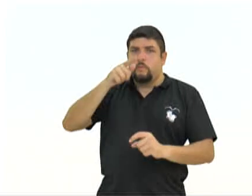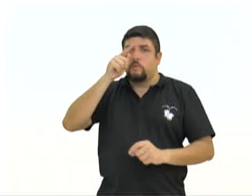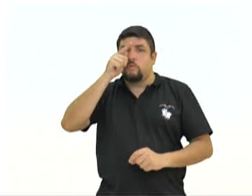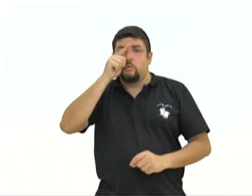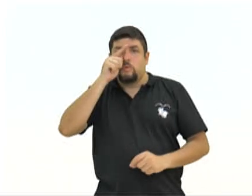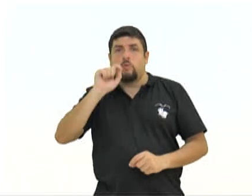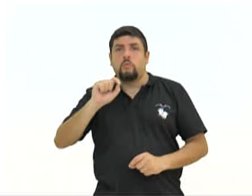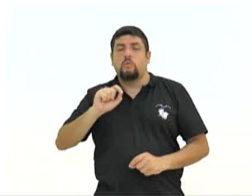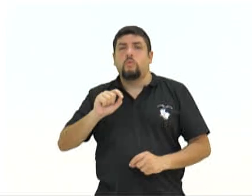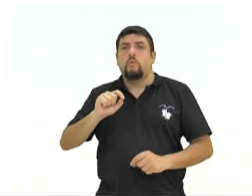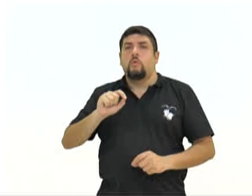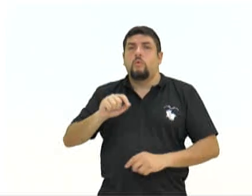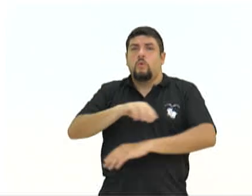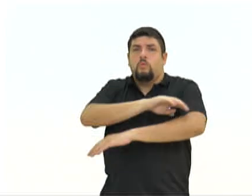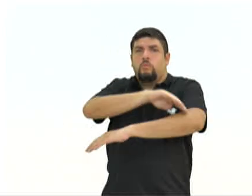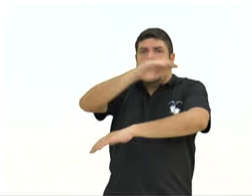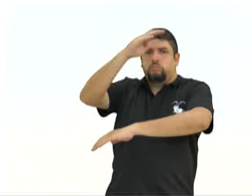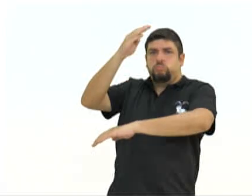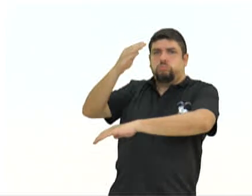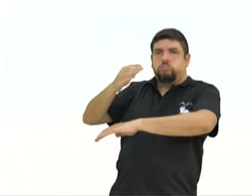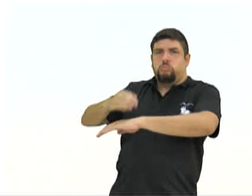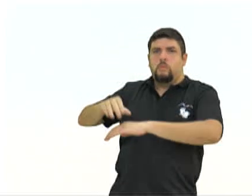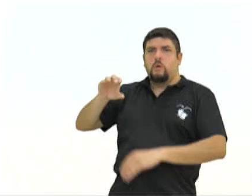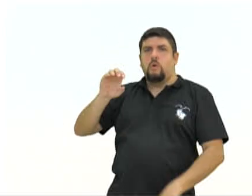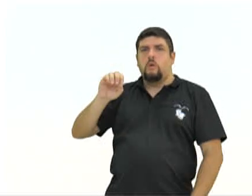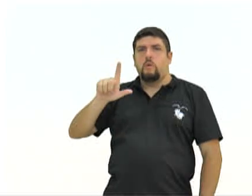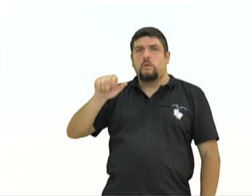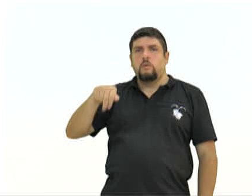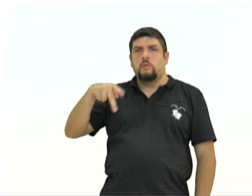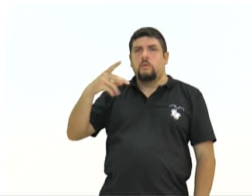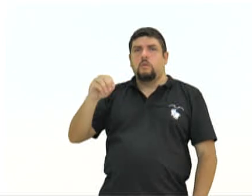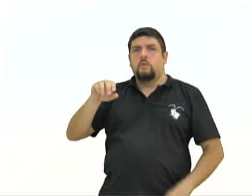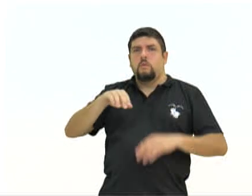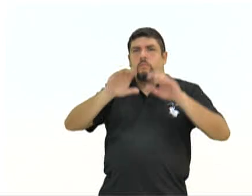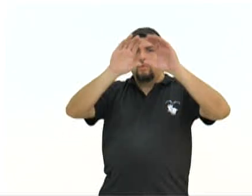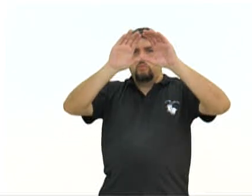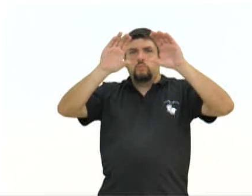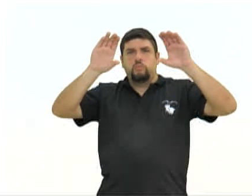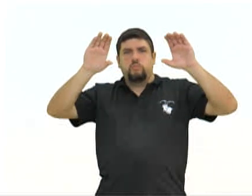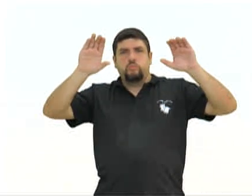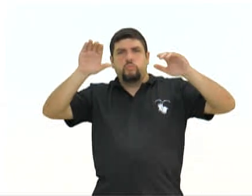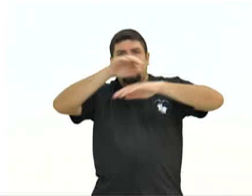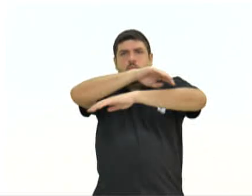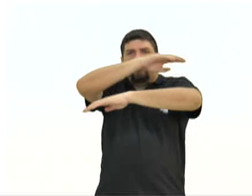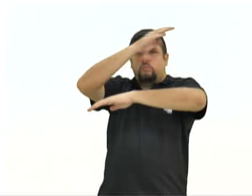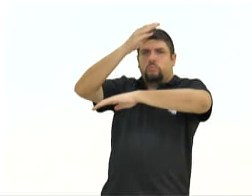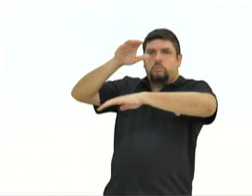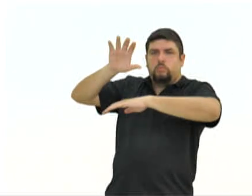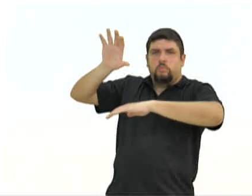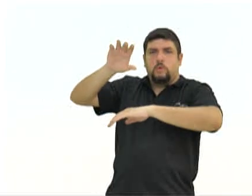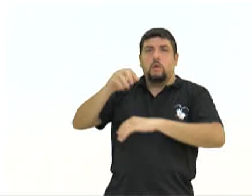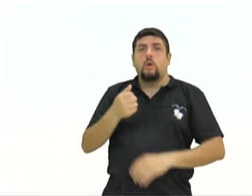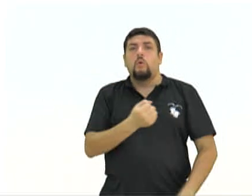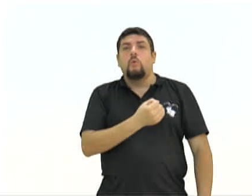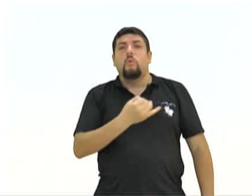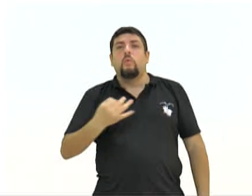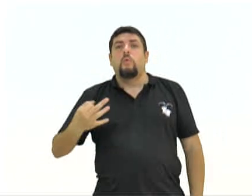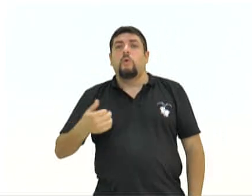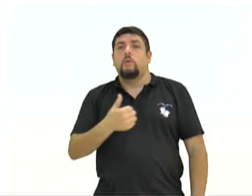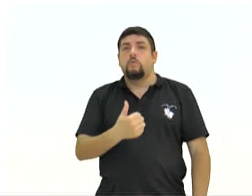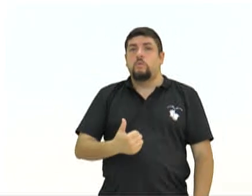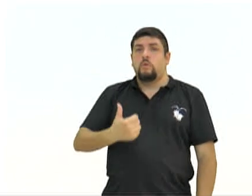Monte Olimpo é a morada dos 12 deuses do Olimpo, os principais deuses do panteão grego. Os